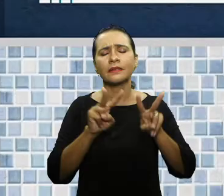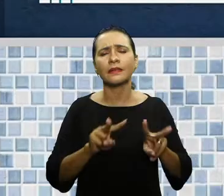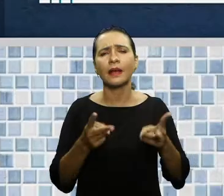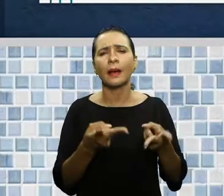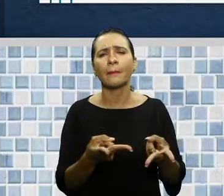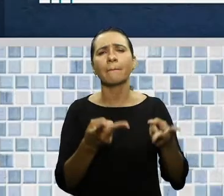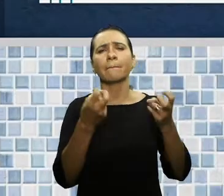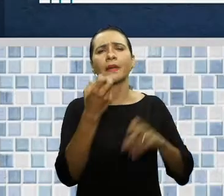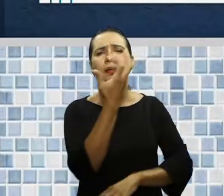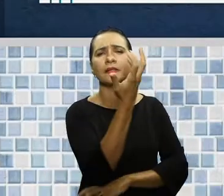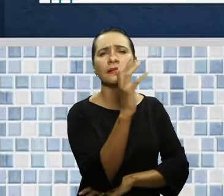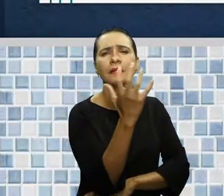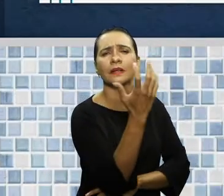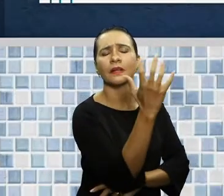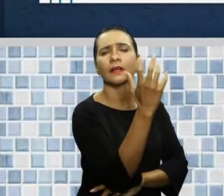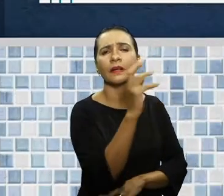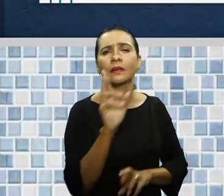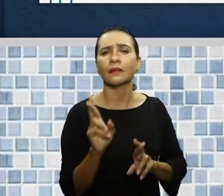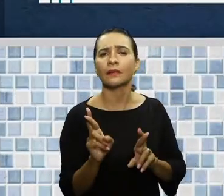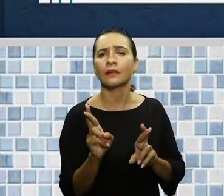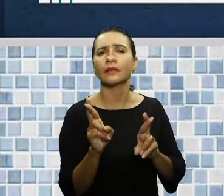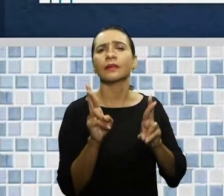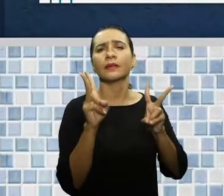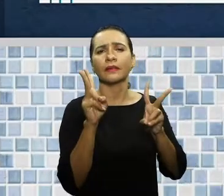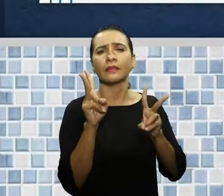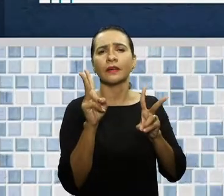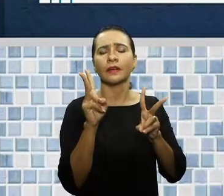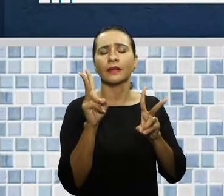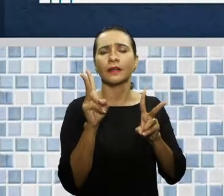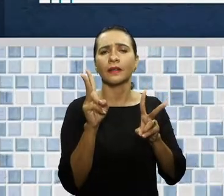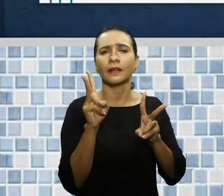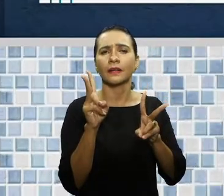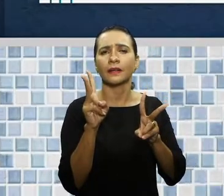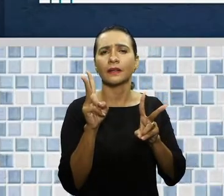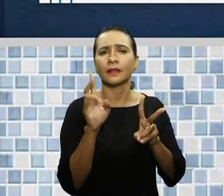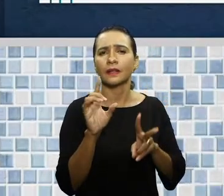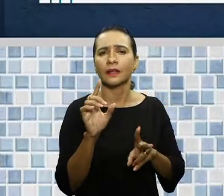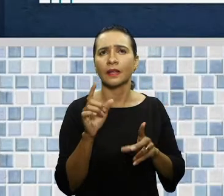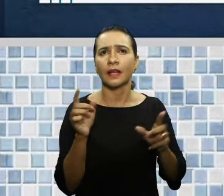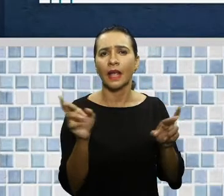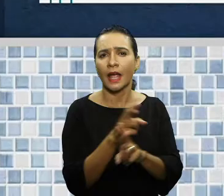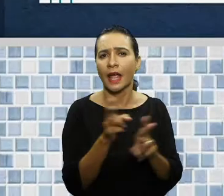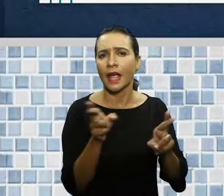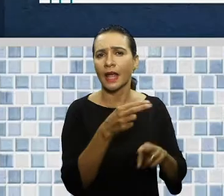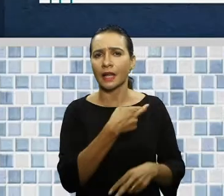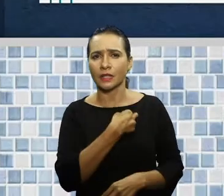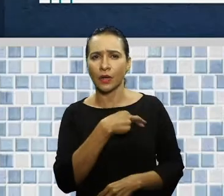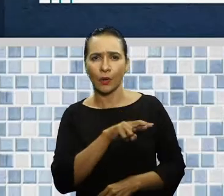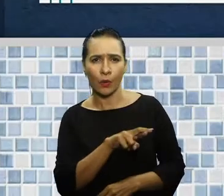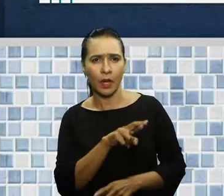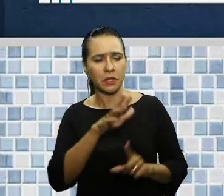natureza de uma forma mais racional. Então,